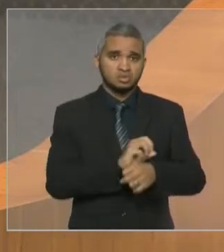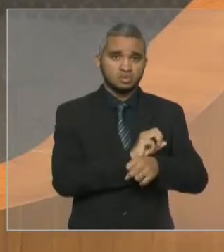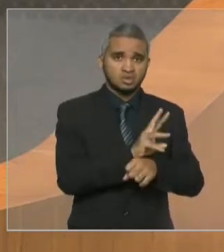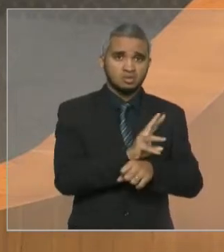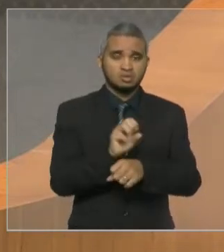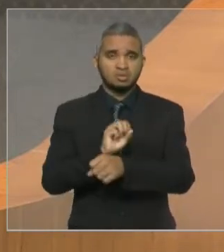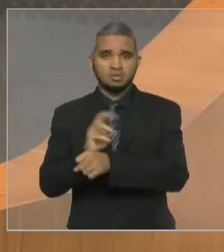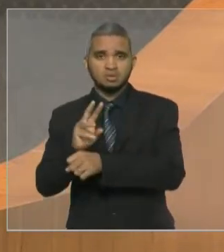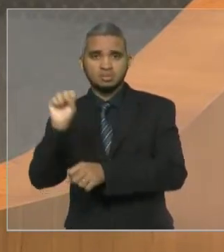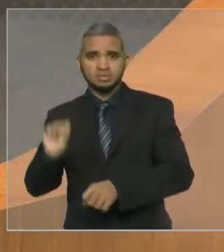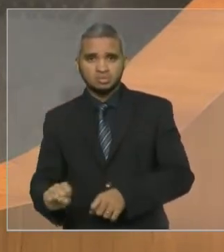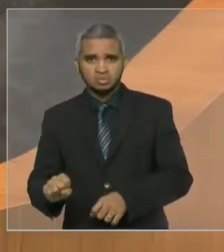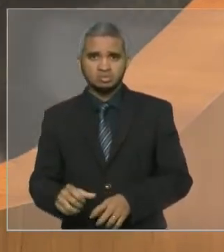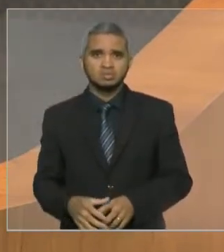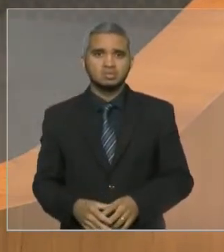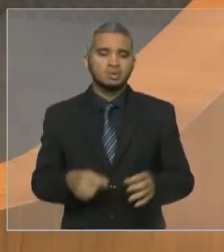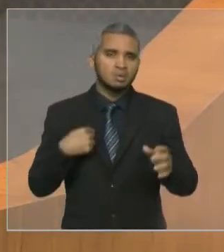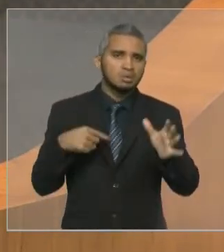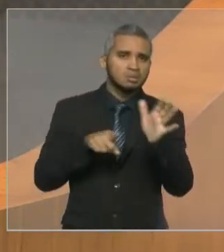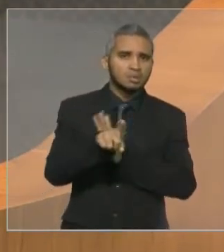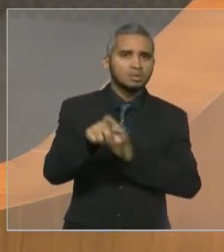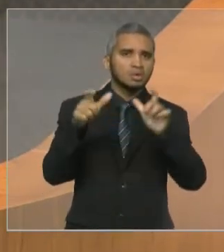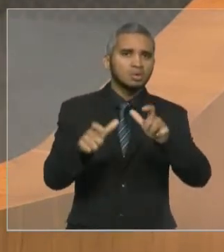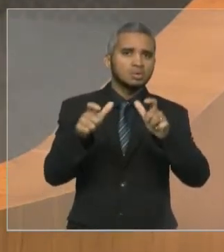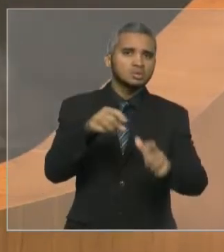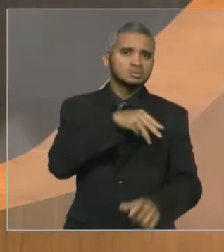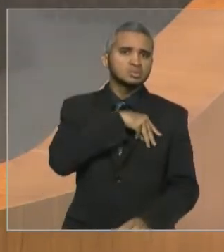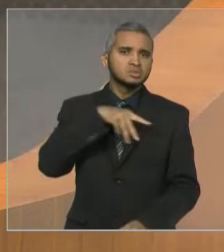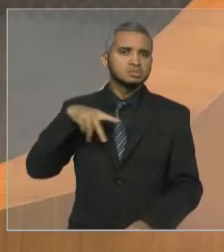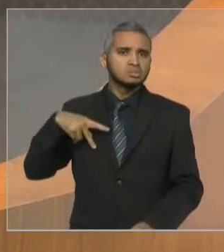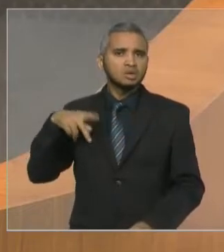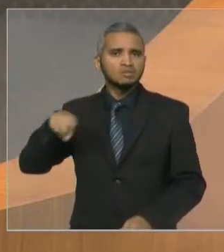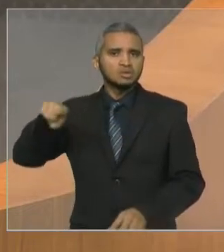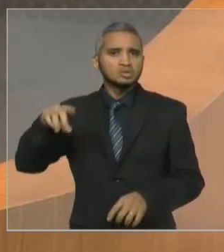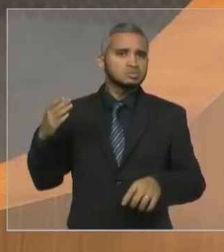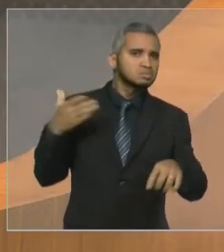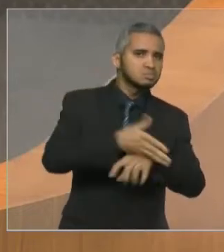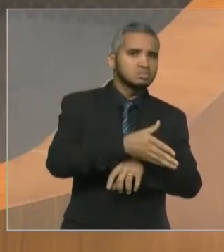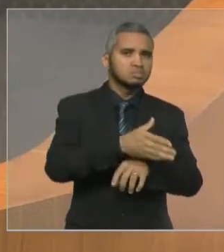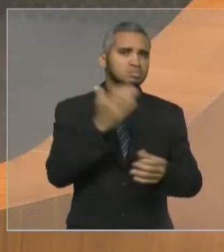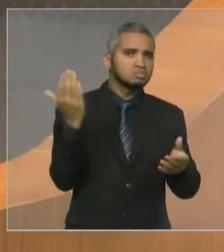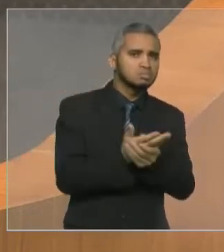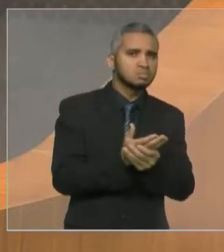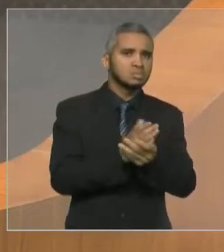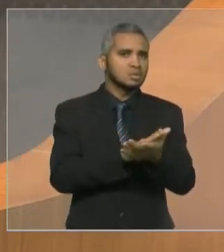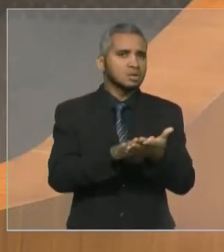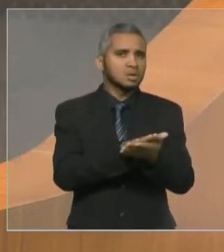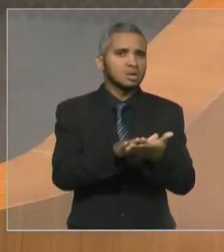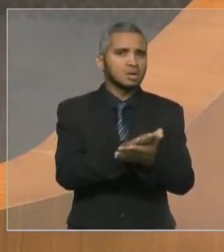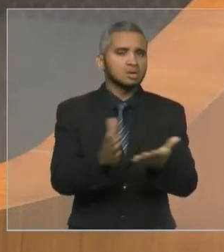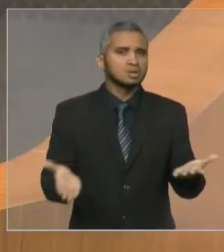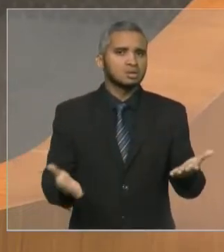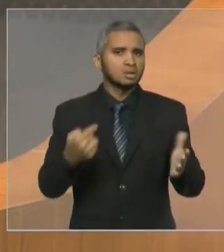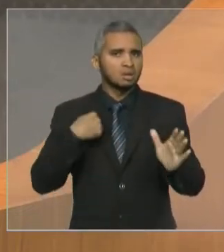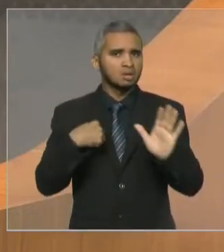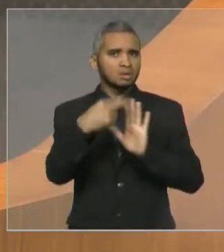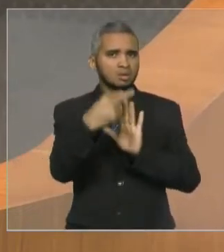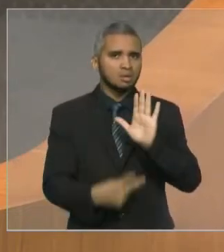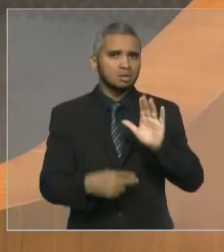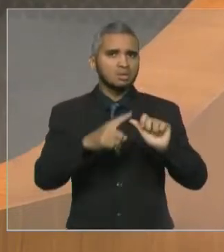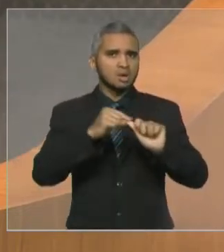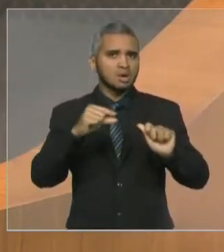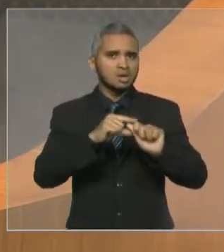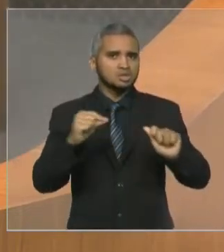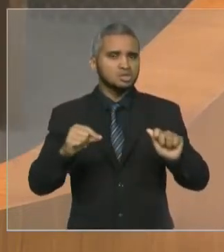está o Ministério Público que não intervém em relação a isso? Eu estou citando os artigos da lei, tanto da Constituição, como